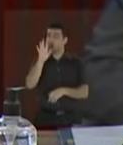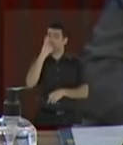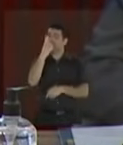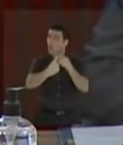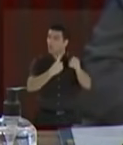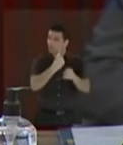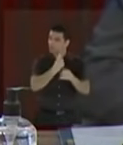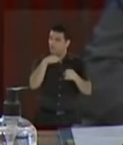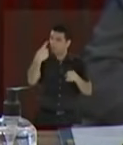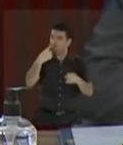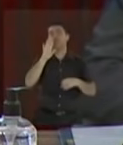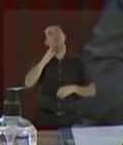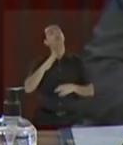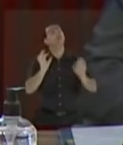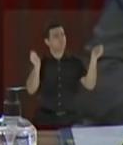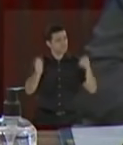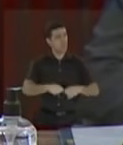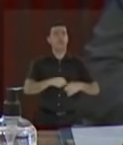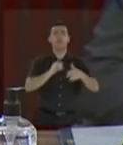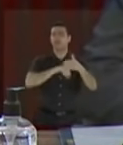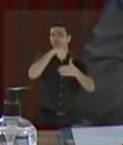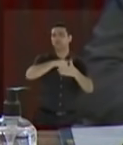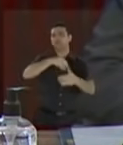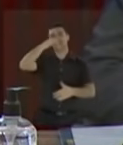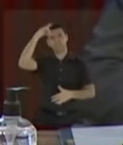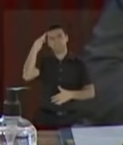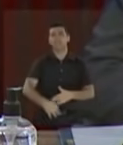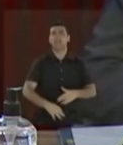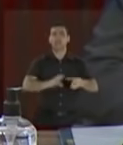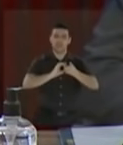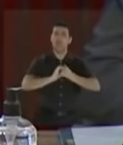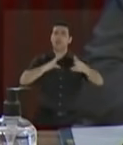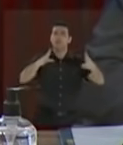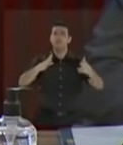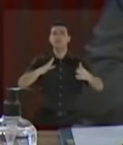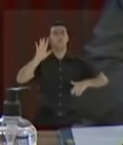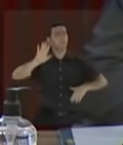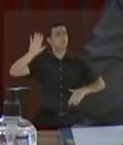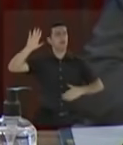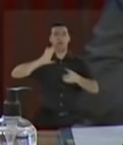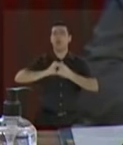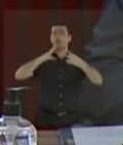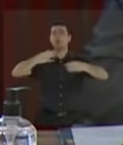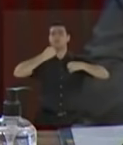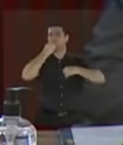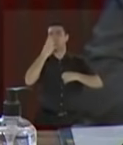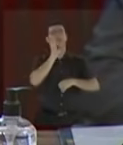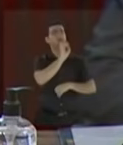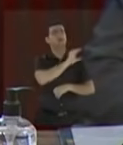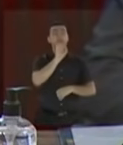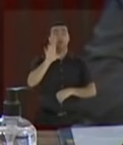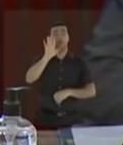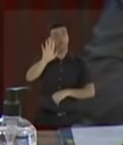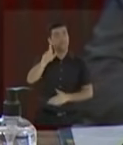norte-americanas aí depois foi eleição de baiden mudou o Polo agora preocupação é da dos republicanos